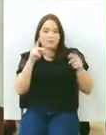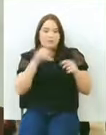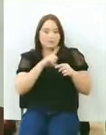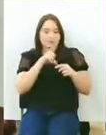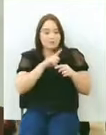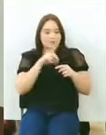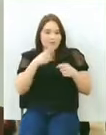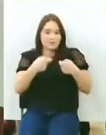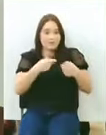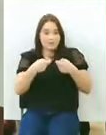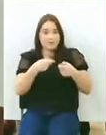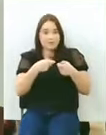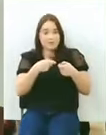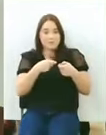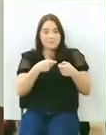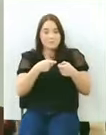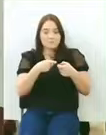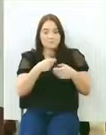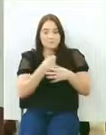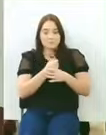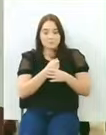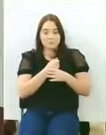e o povo festejou a vitória.